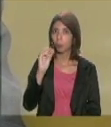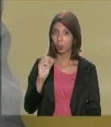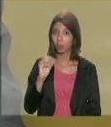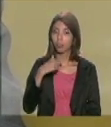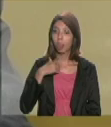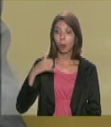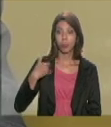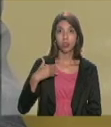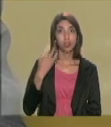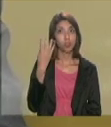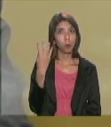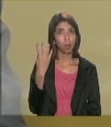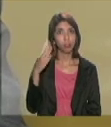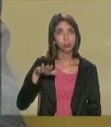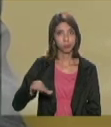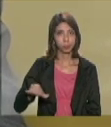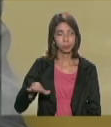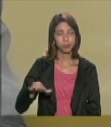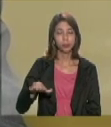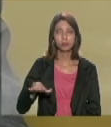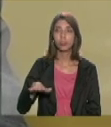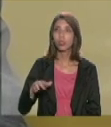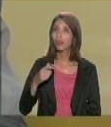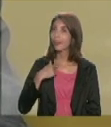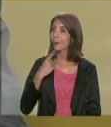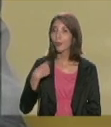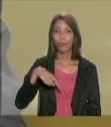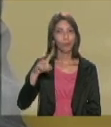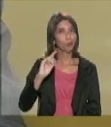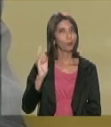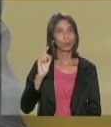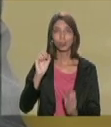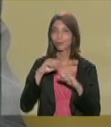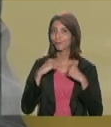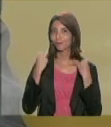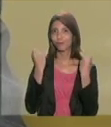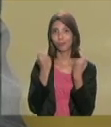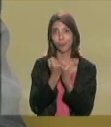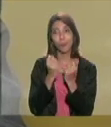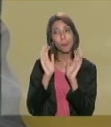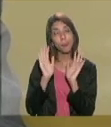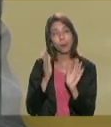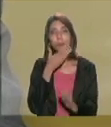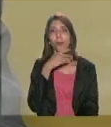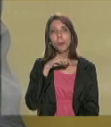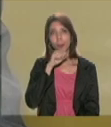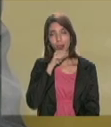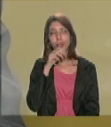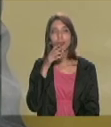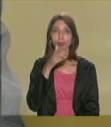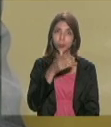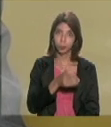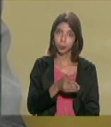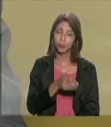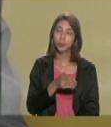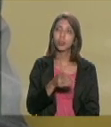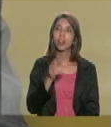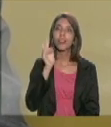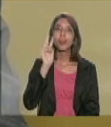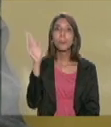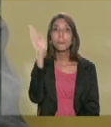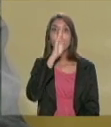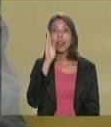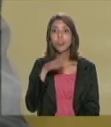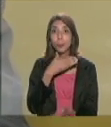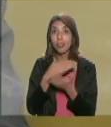1950, eu tinha 4 anos de idade. Não fui ao Maracanã, mas meu pai foi. Ver